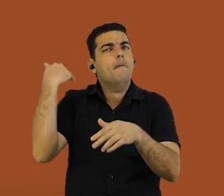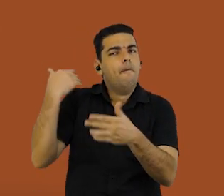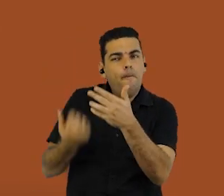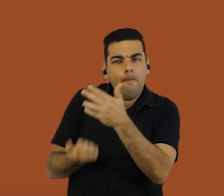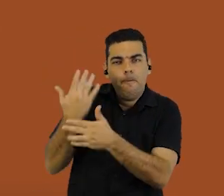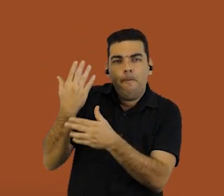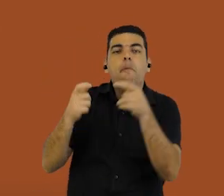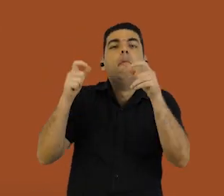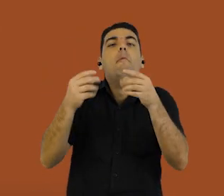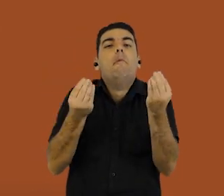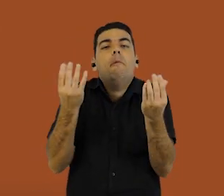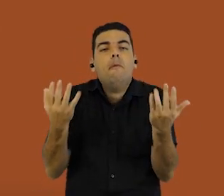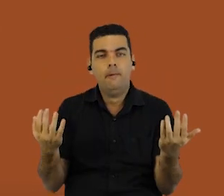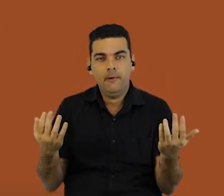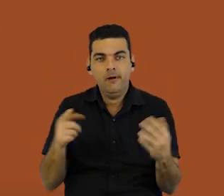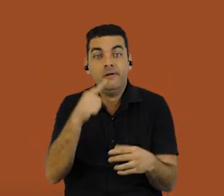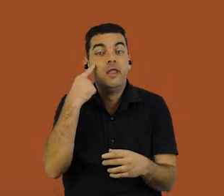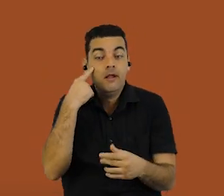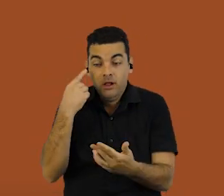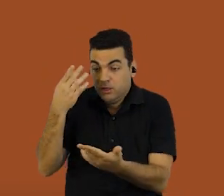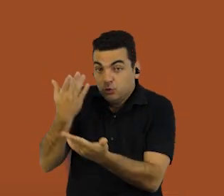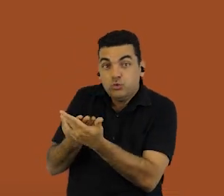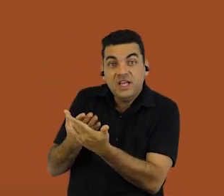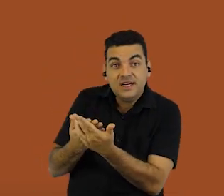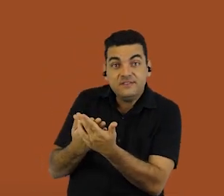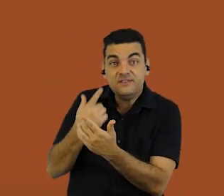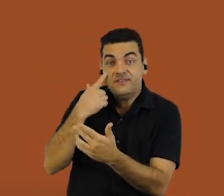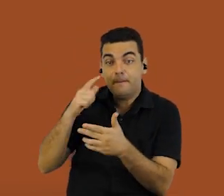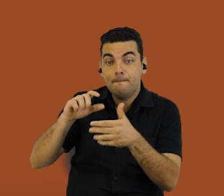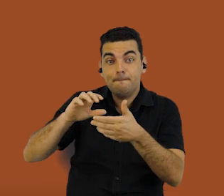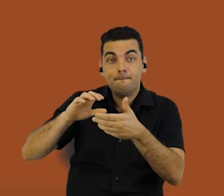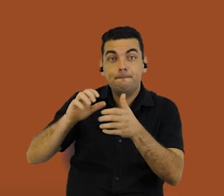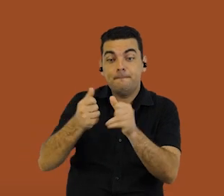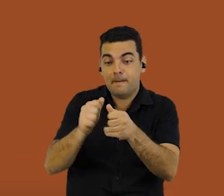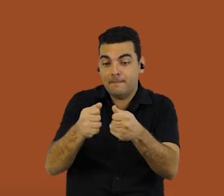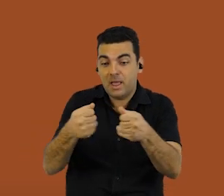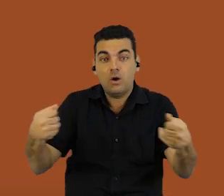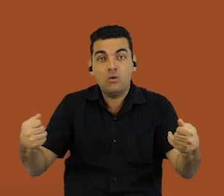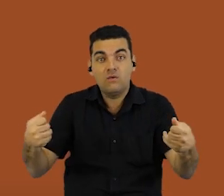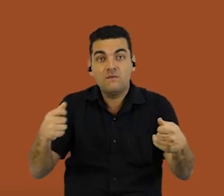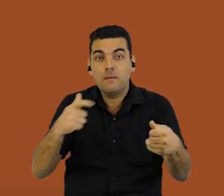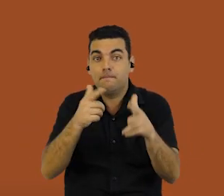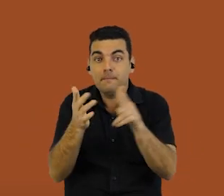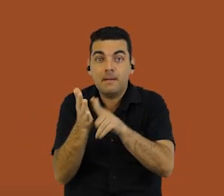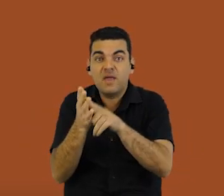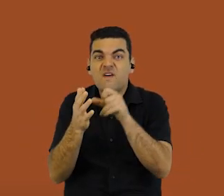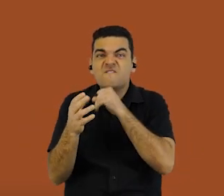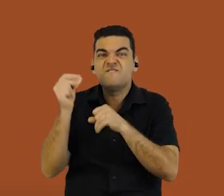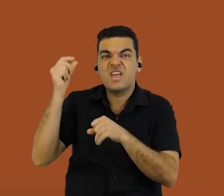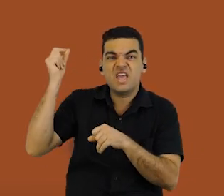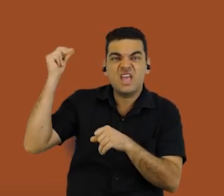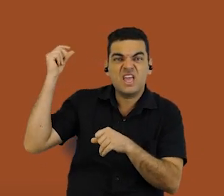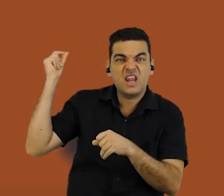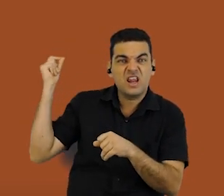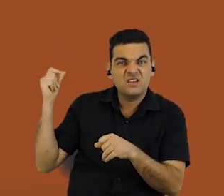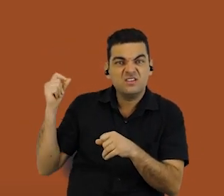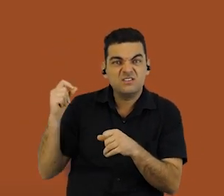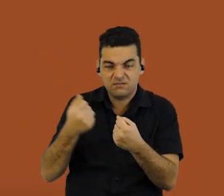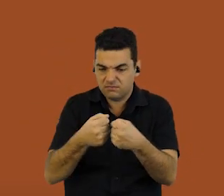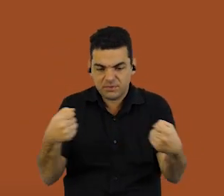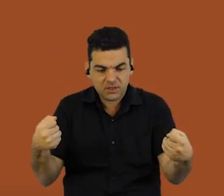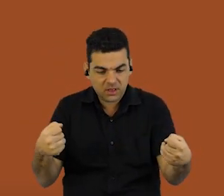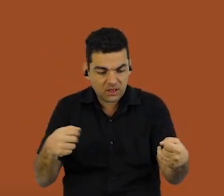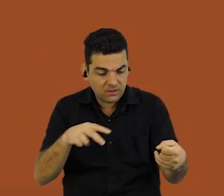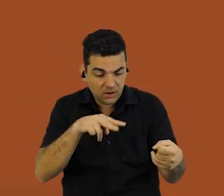aparece em África, né? Se você vai ver os papiros que estão aí 1.600,